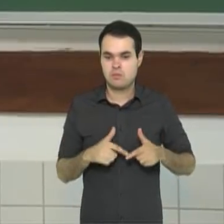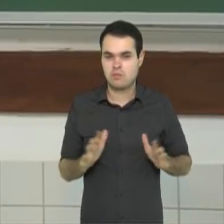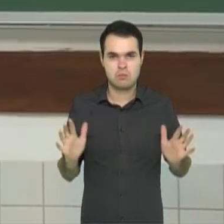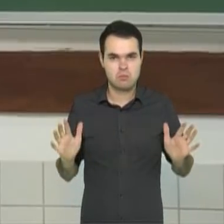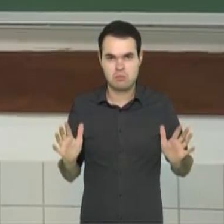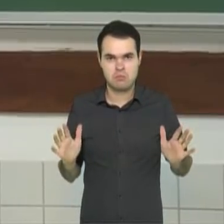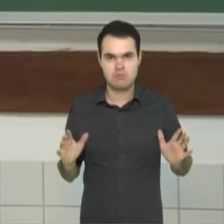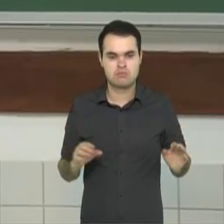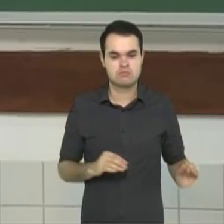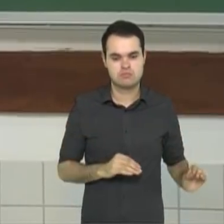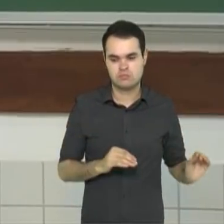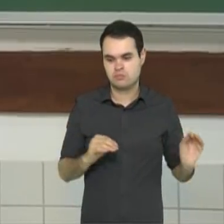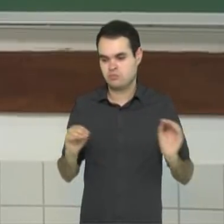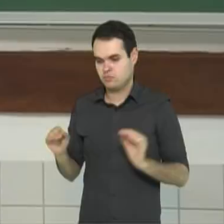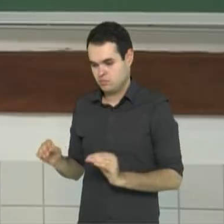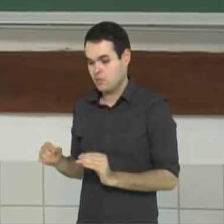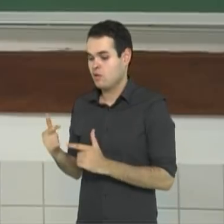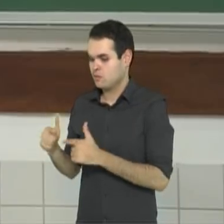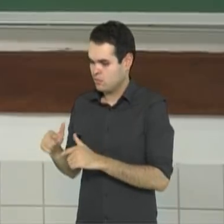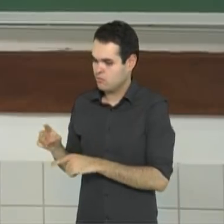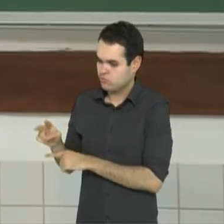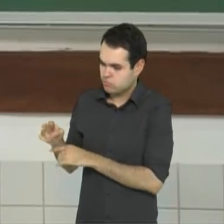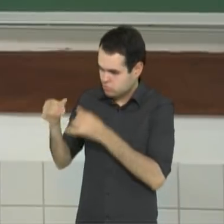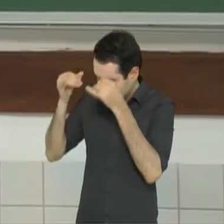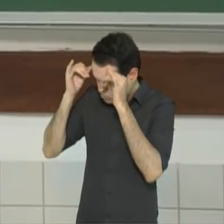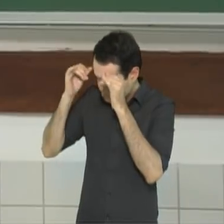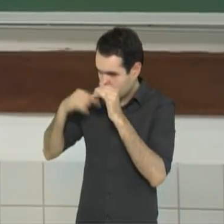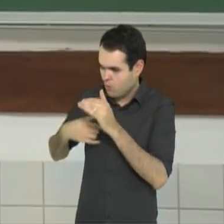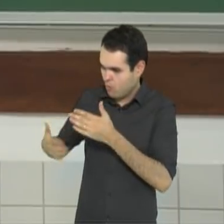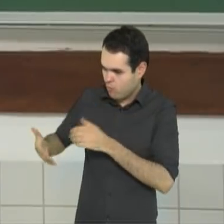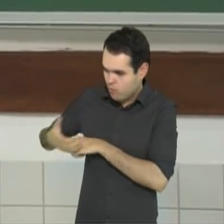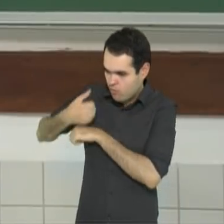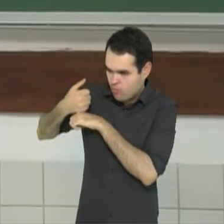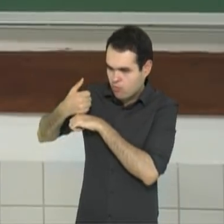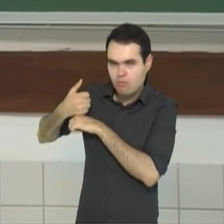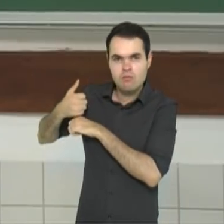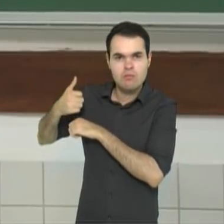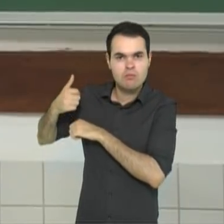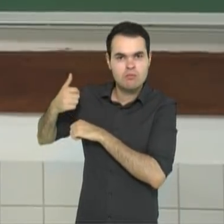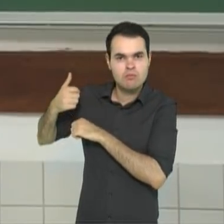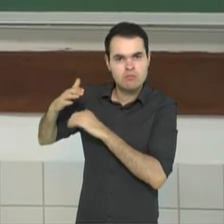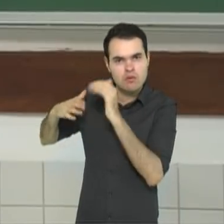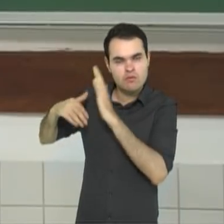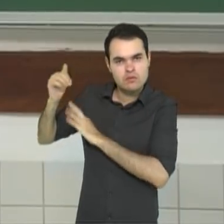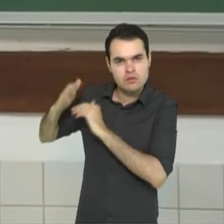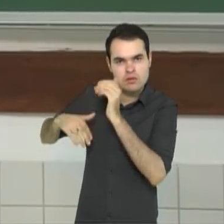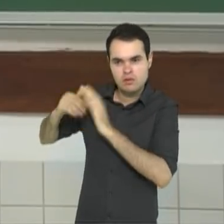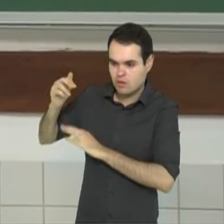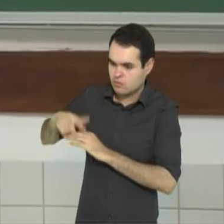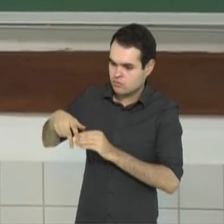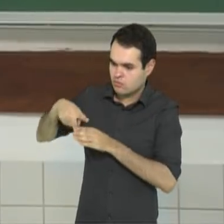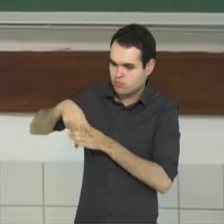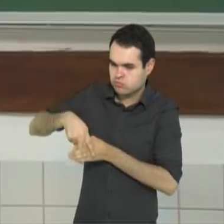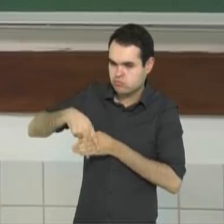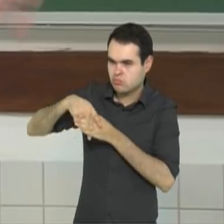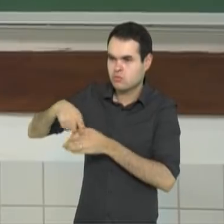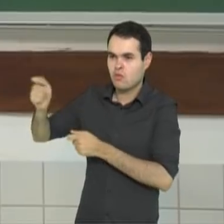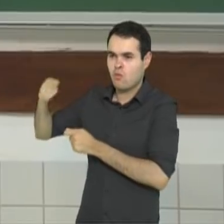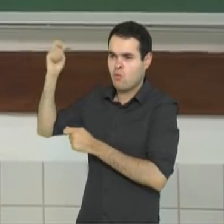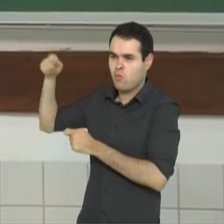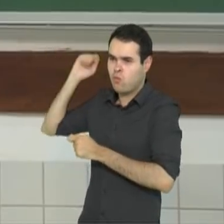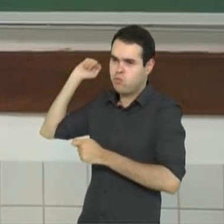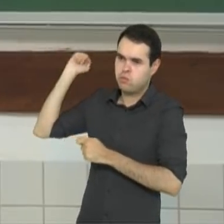engenho de açúcar e vinha trabalhar com o gado, daí ele se tornava profissional disso. Era o vaqueiro, era o que ia lá laçar o boi lá no meio